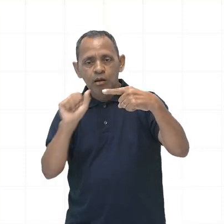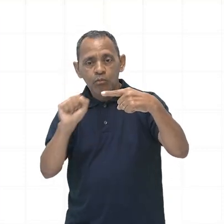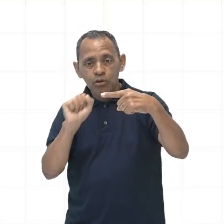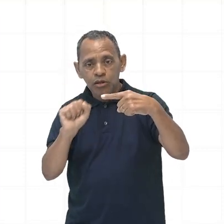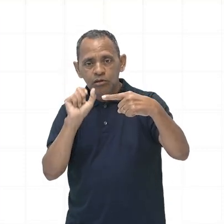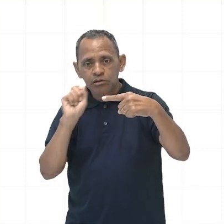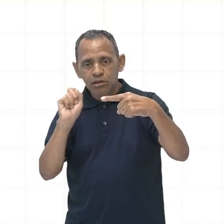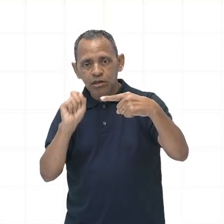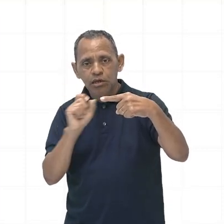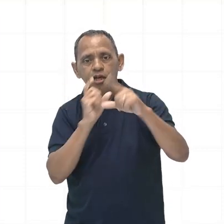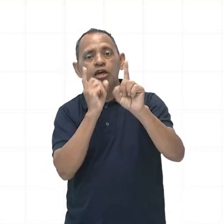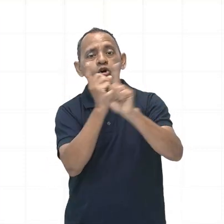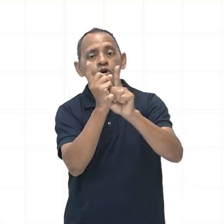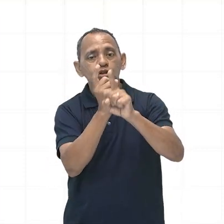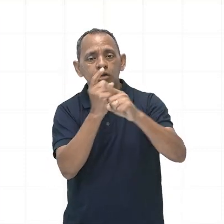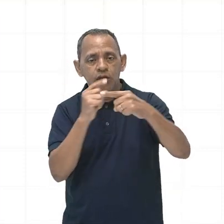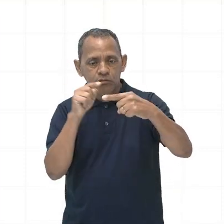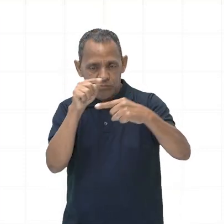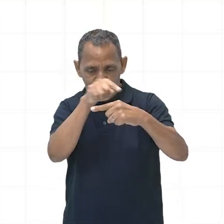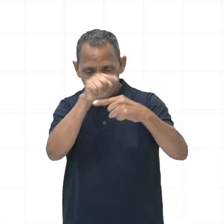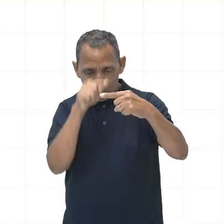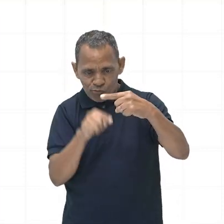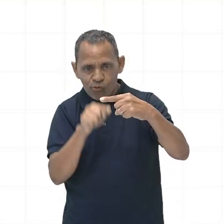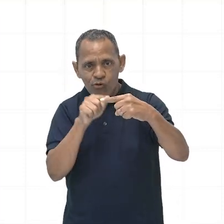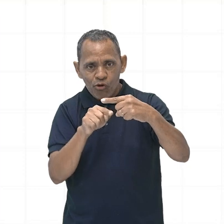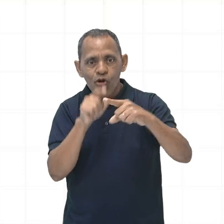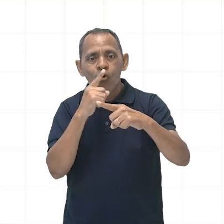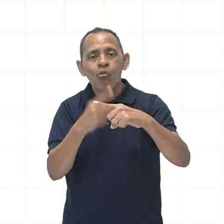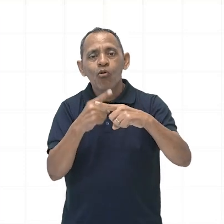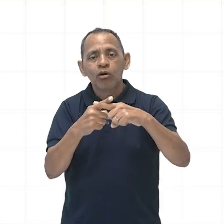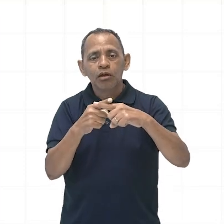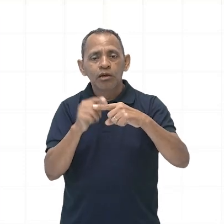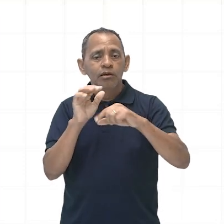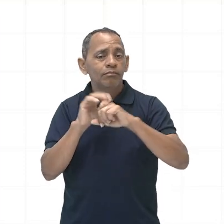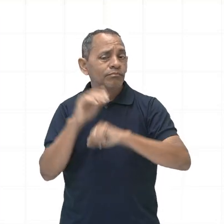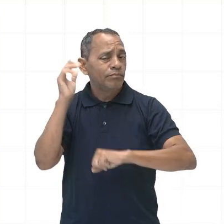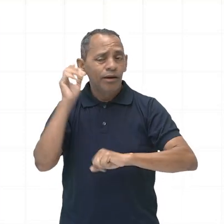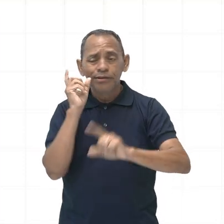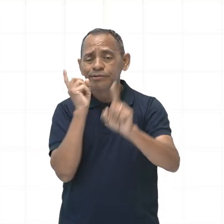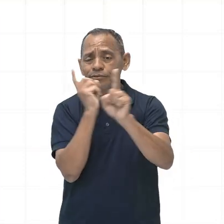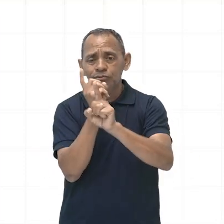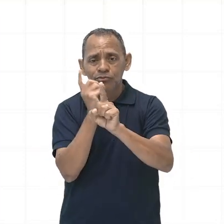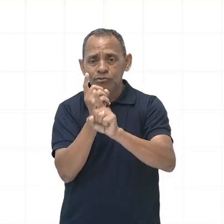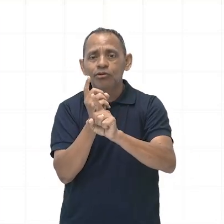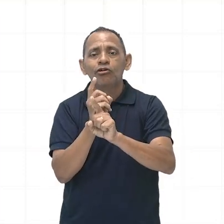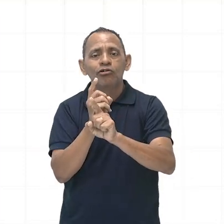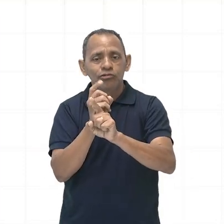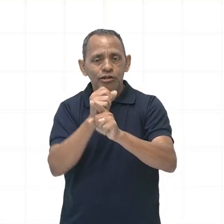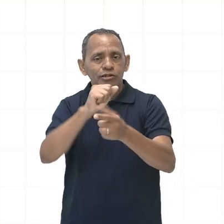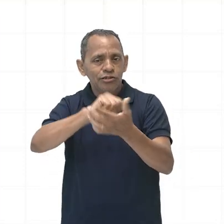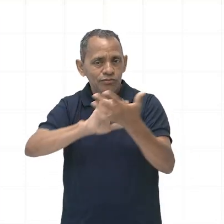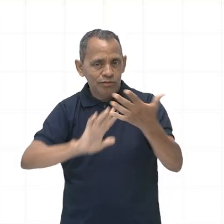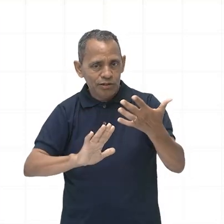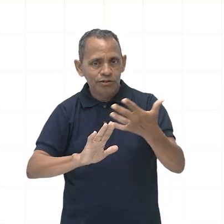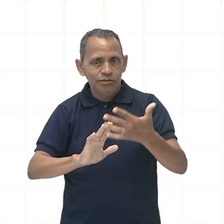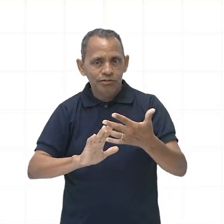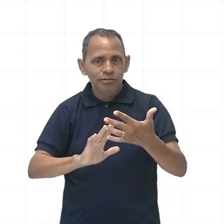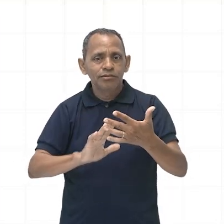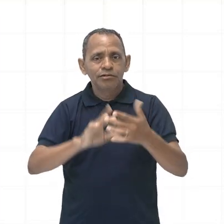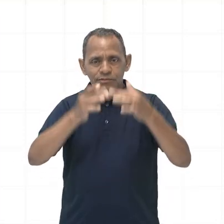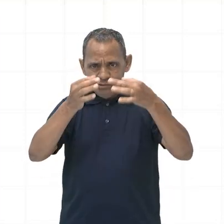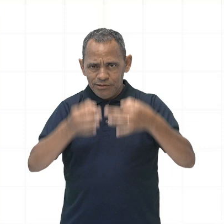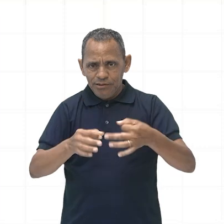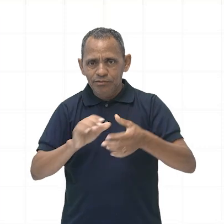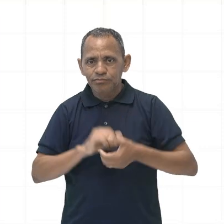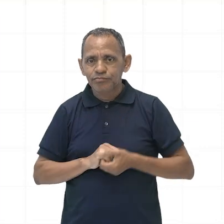forma, mas a gente colocou em fração aqui porque é o que mais se encontra, né, nos exercícios. E aí, se a gente